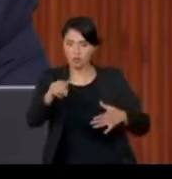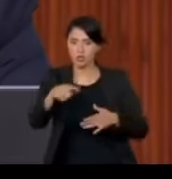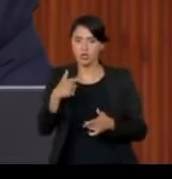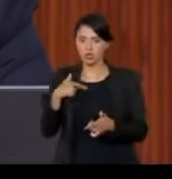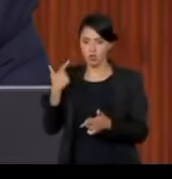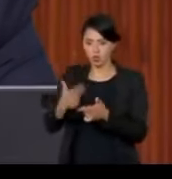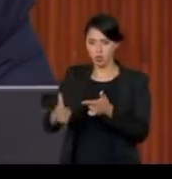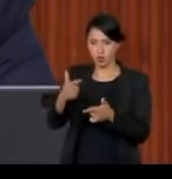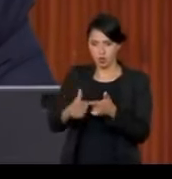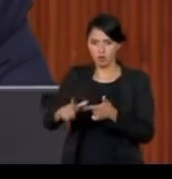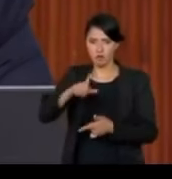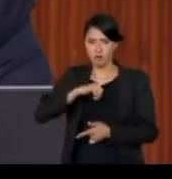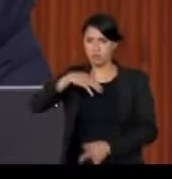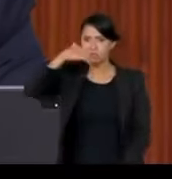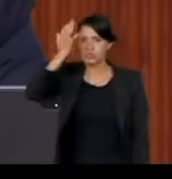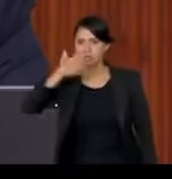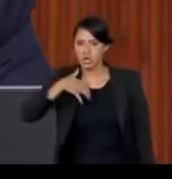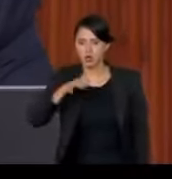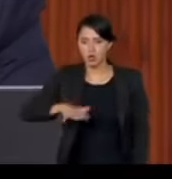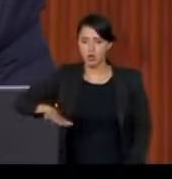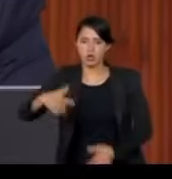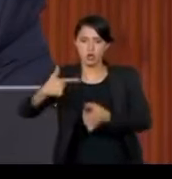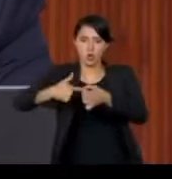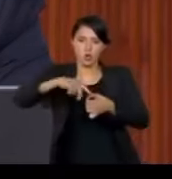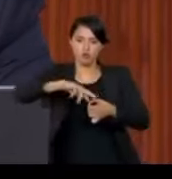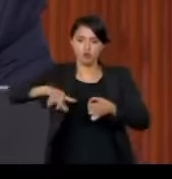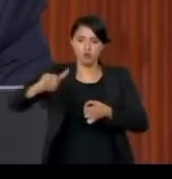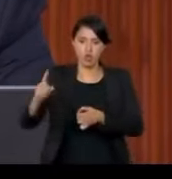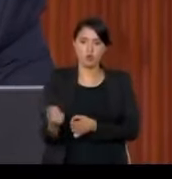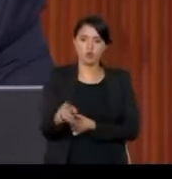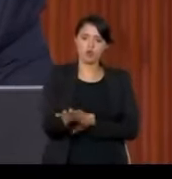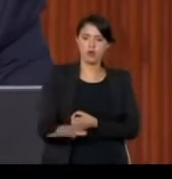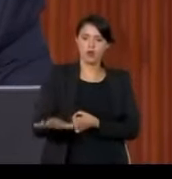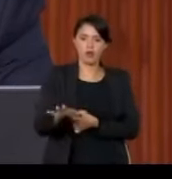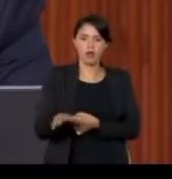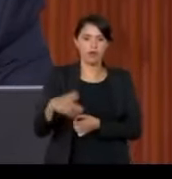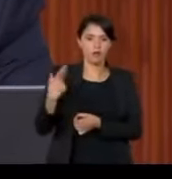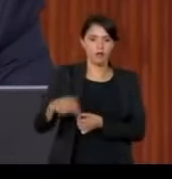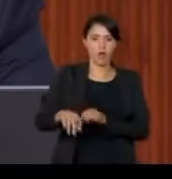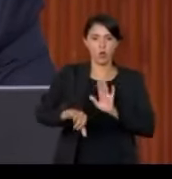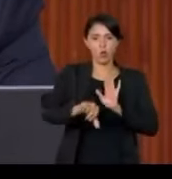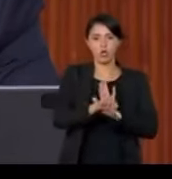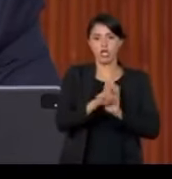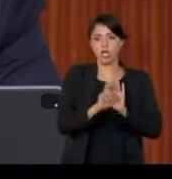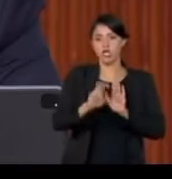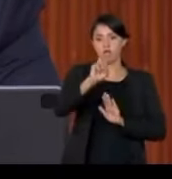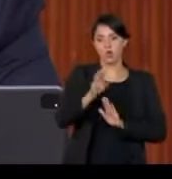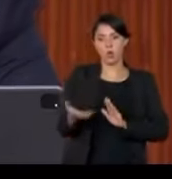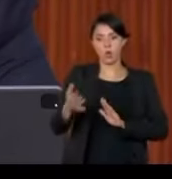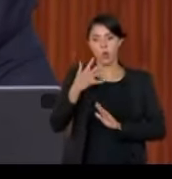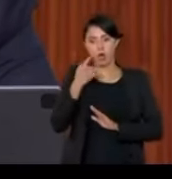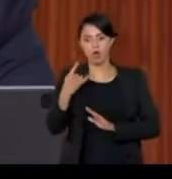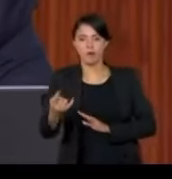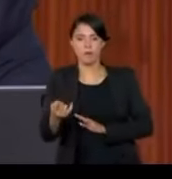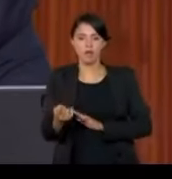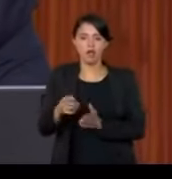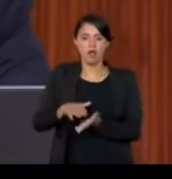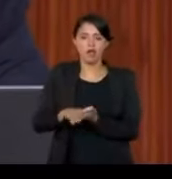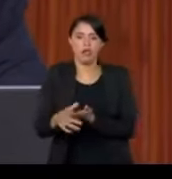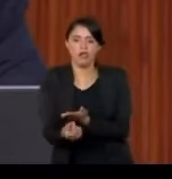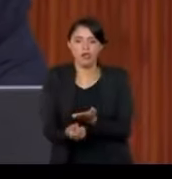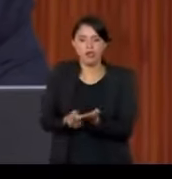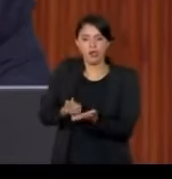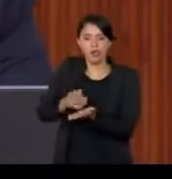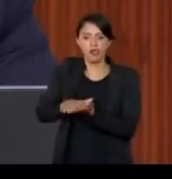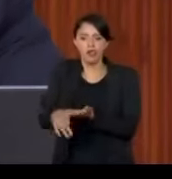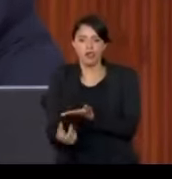problema sério com o setor de combustíveis, que é um dos setores preferidos pelo crime organizado hoje para a lavagem do dinheiro. E a